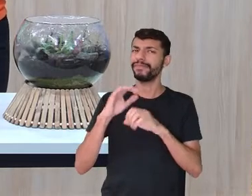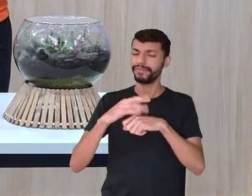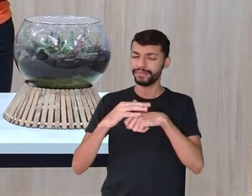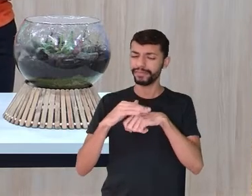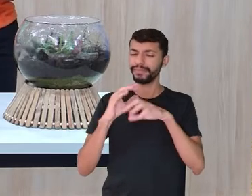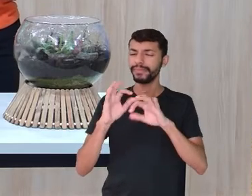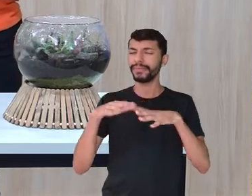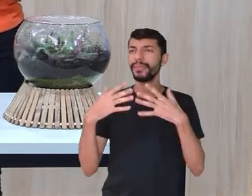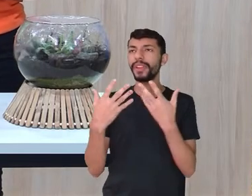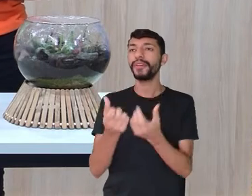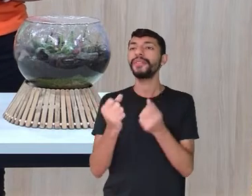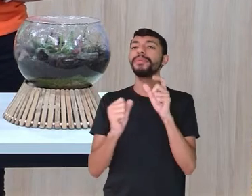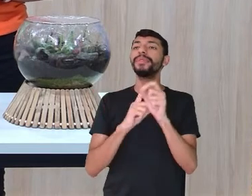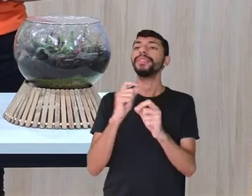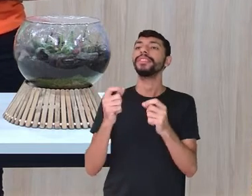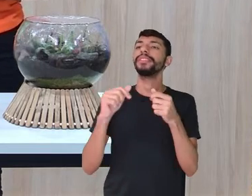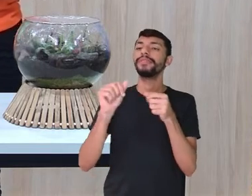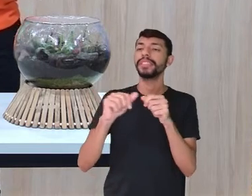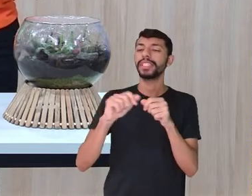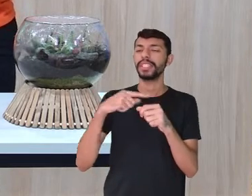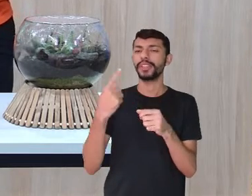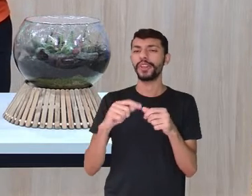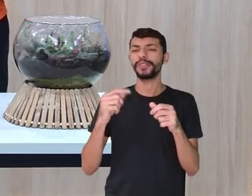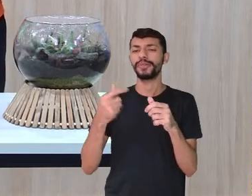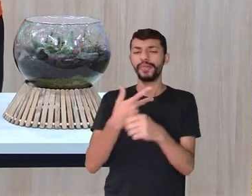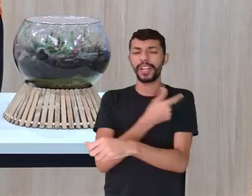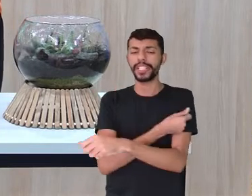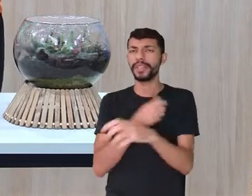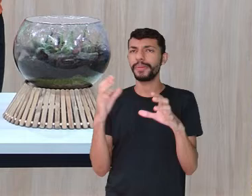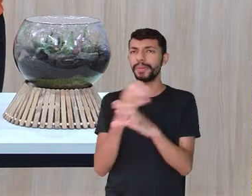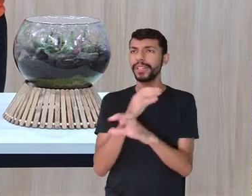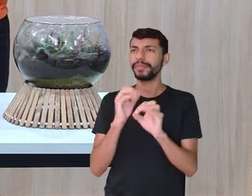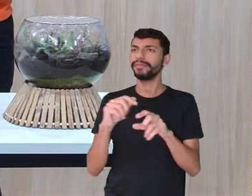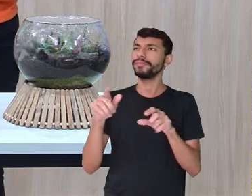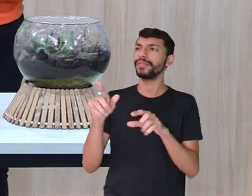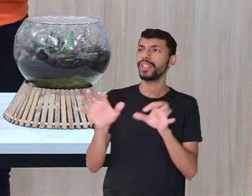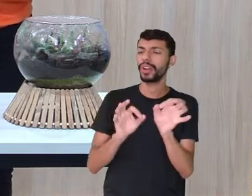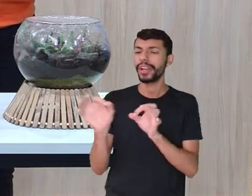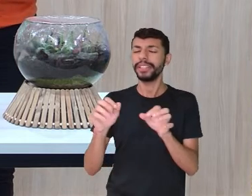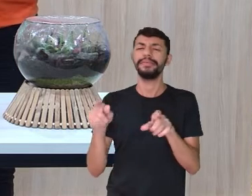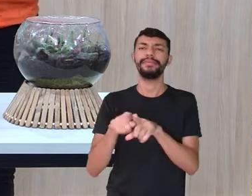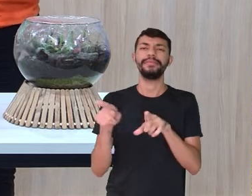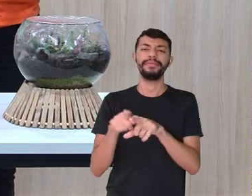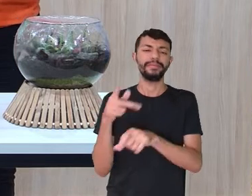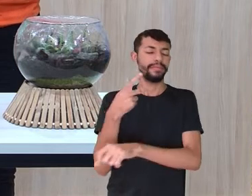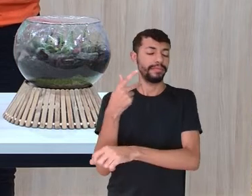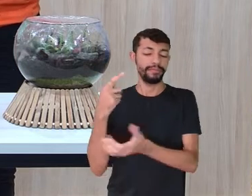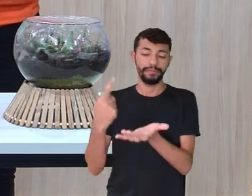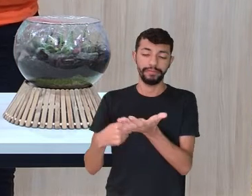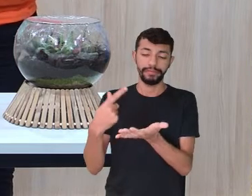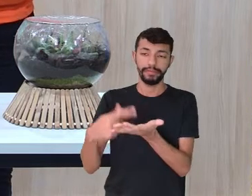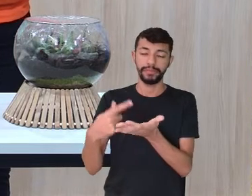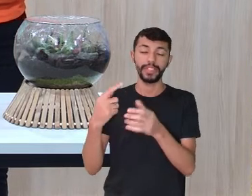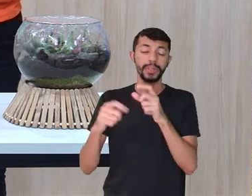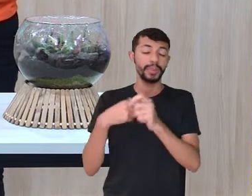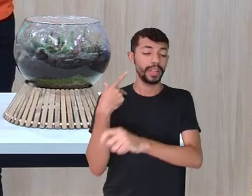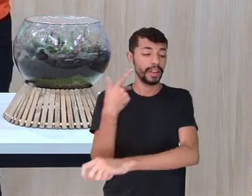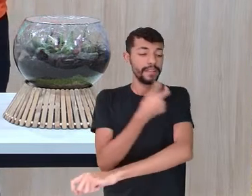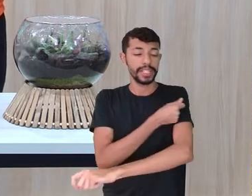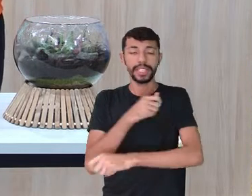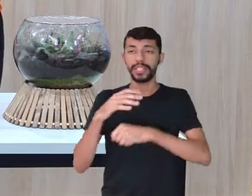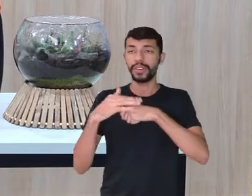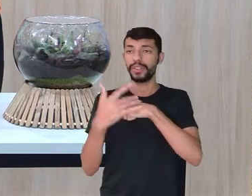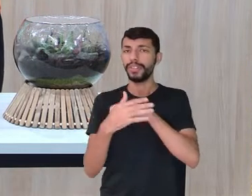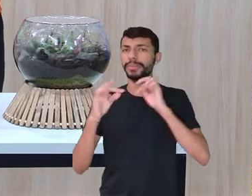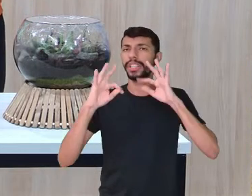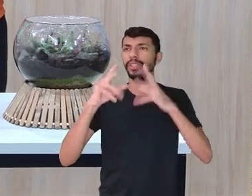Então, vamos, gente, completar realmente nosso esquema vacinal, agende também as suas vacinas de Covid, né, para que realmente todo mundo fique